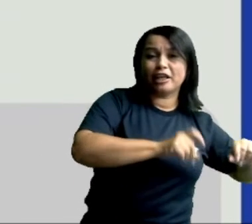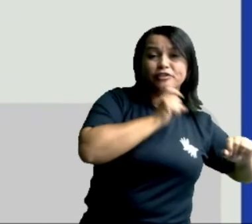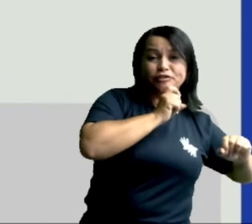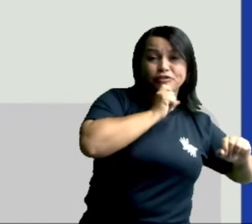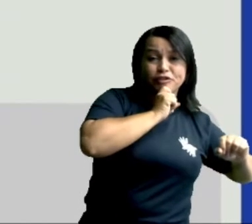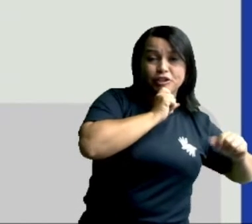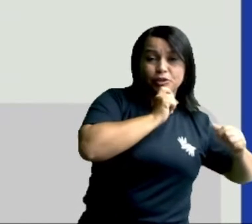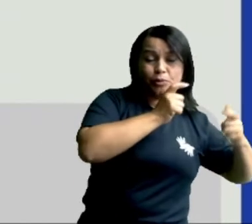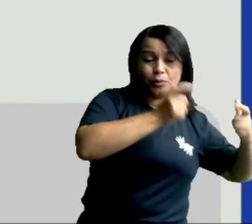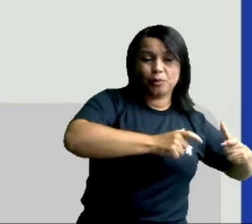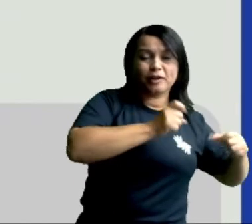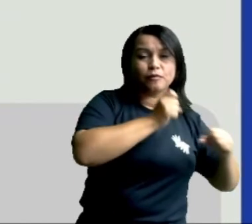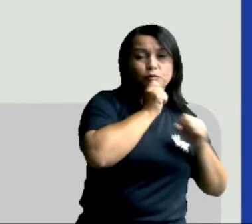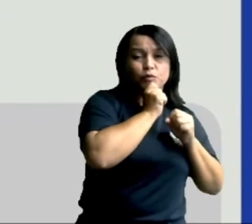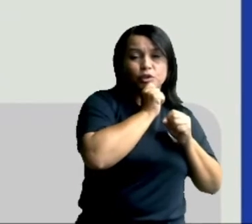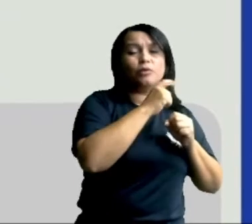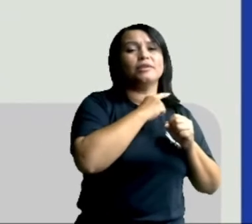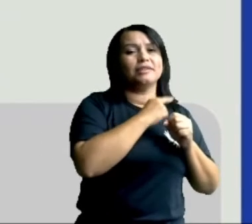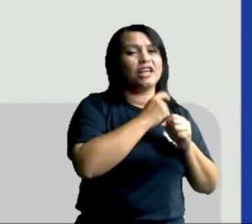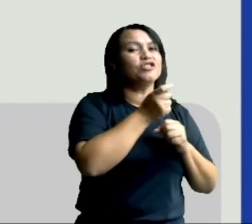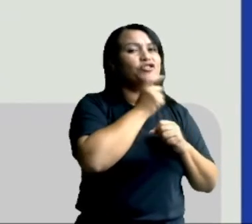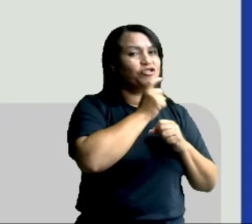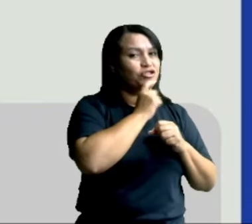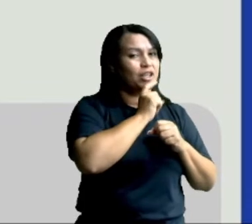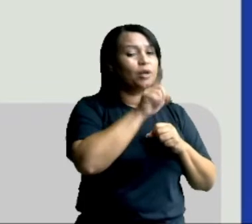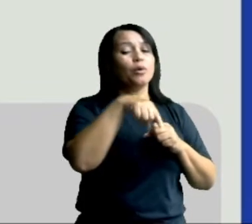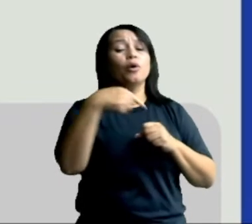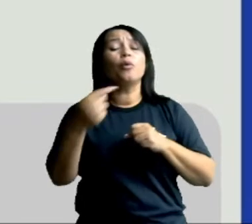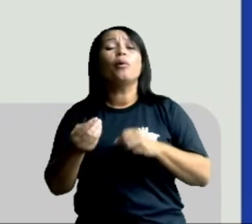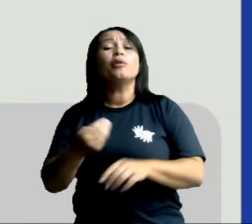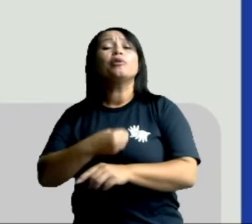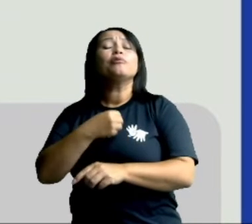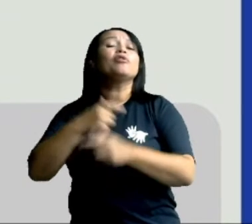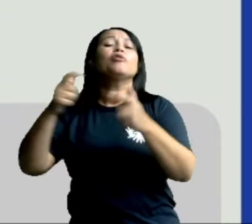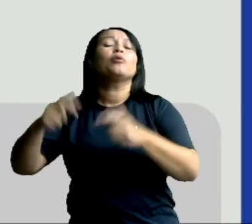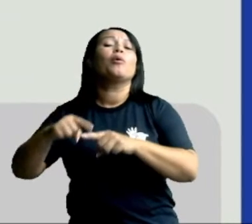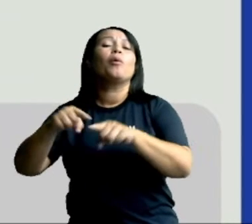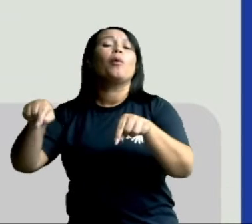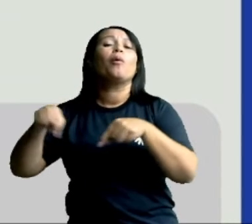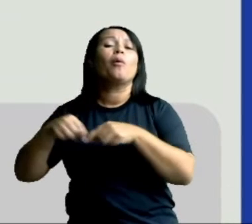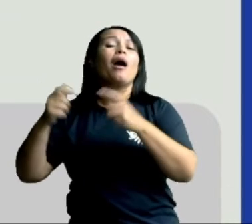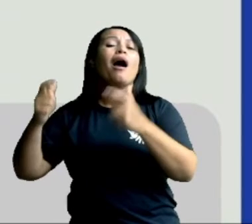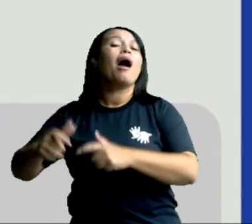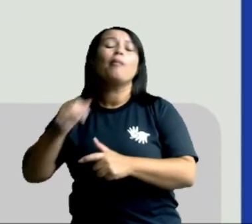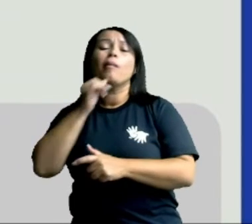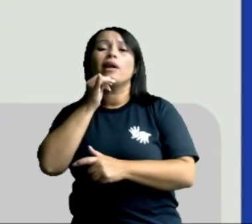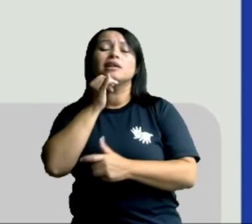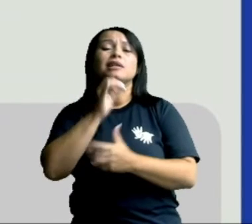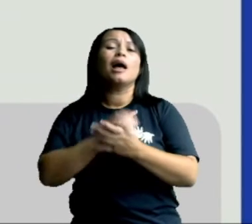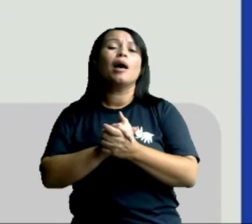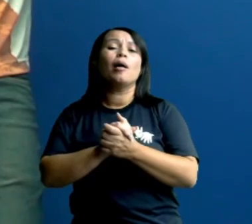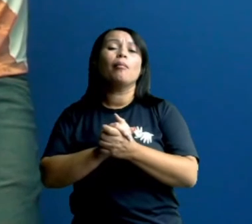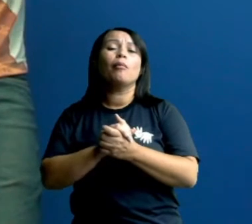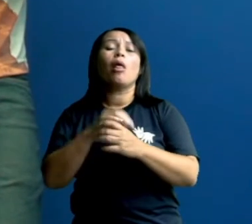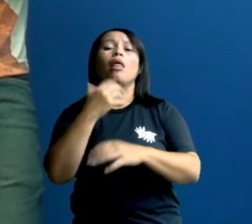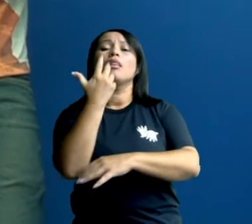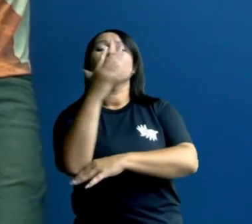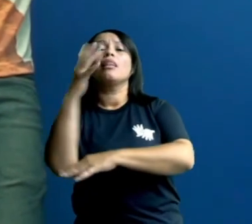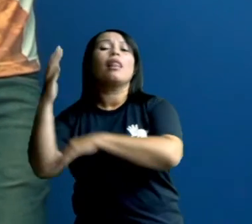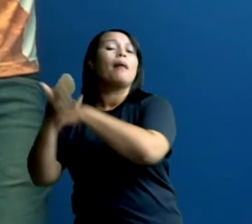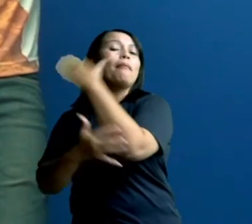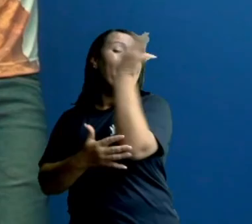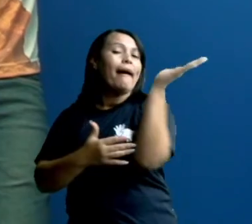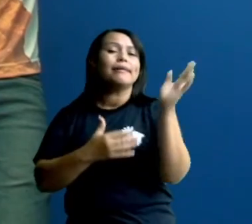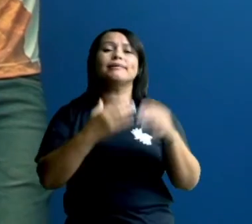extremamente fria, onde tem muito gelo, e o outro vive, por exemplo, a onça pintada na Mata Atlântica,